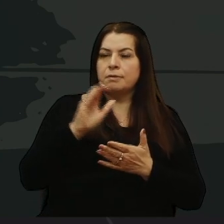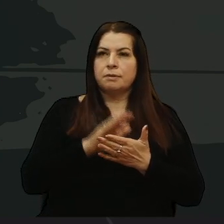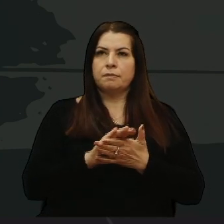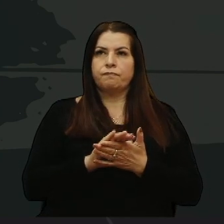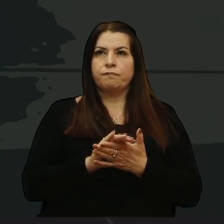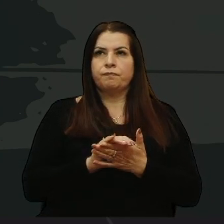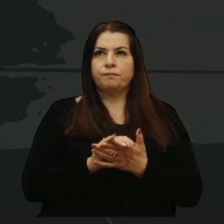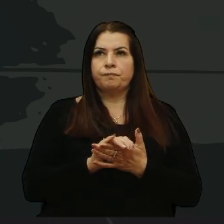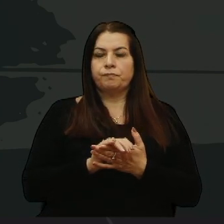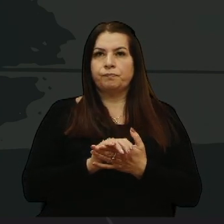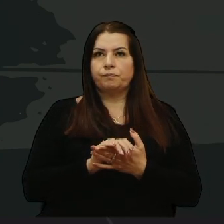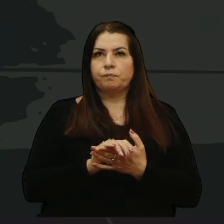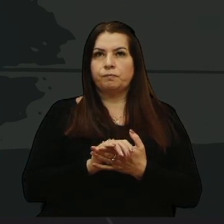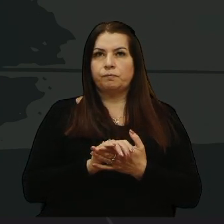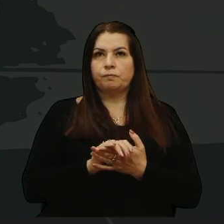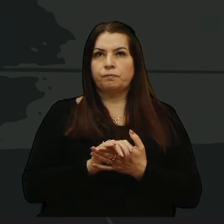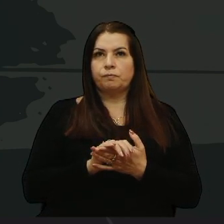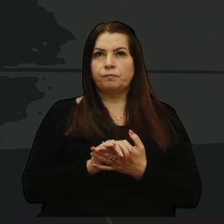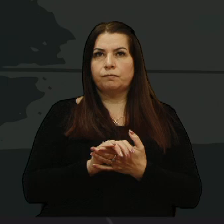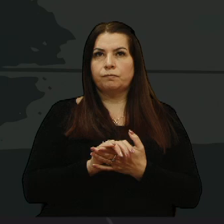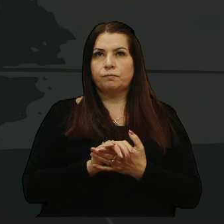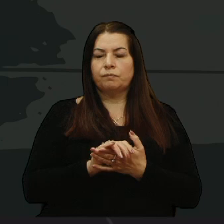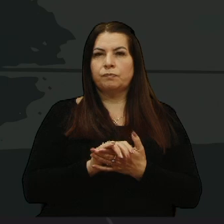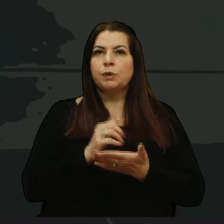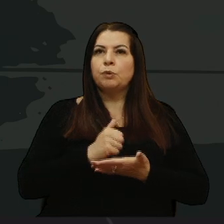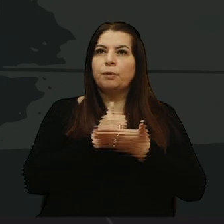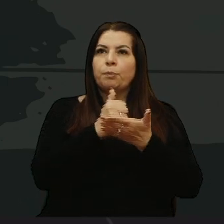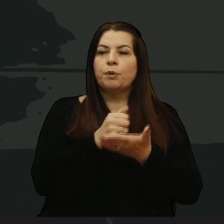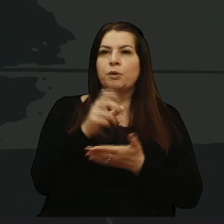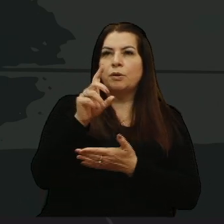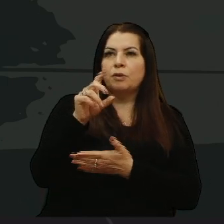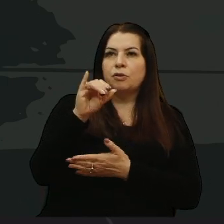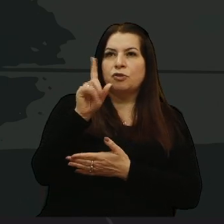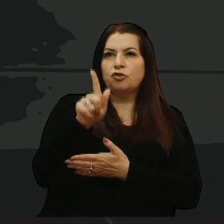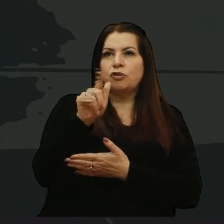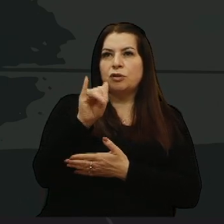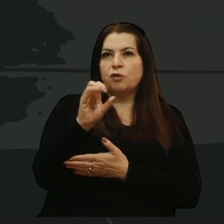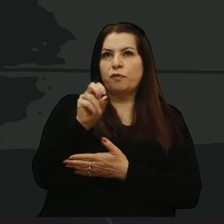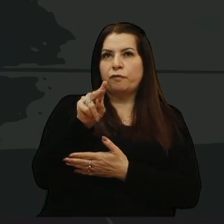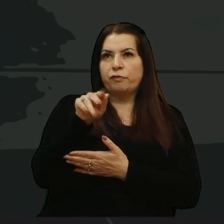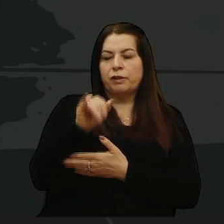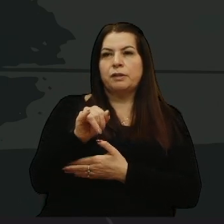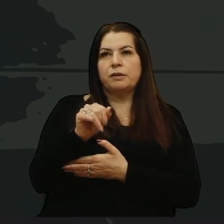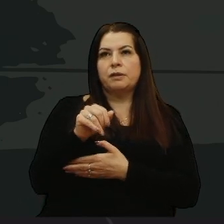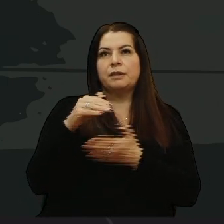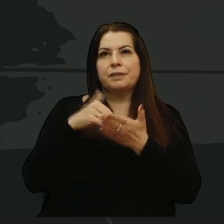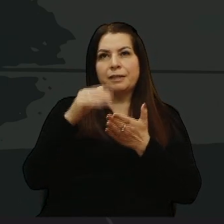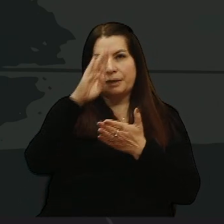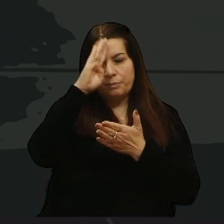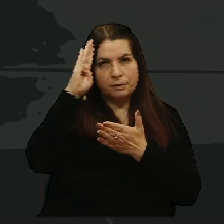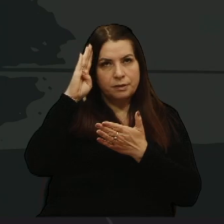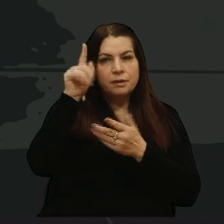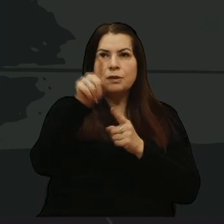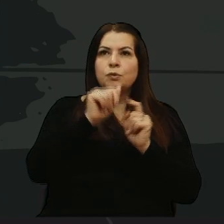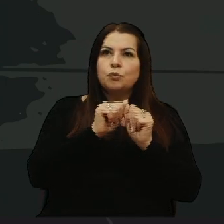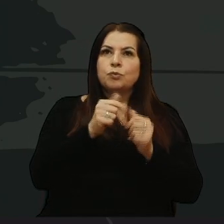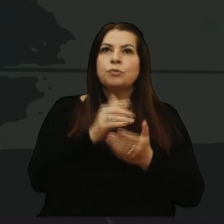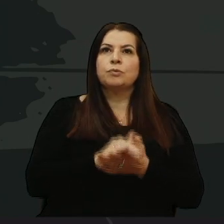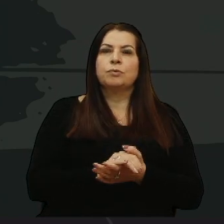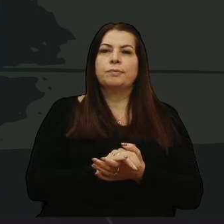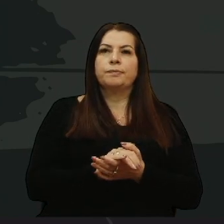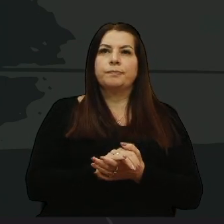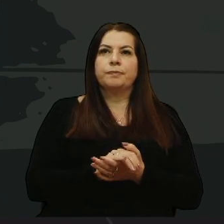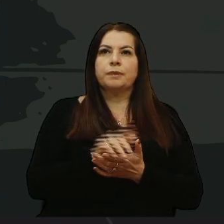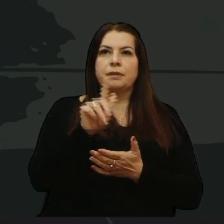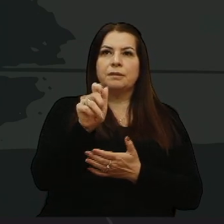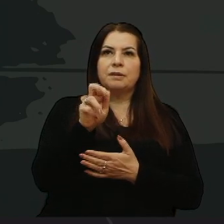tem o adjunto Giovanni, secretário Bressan, ali tem o